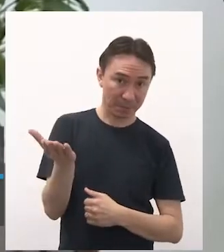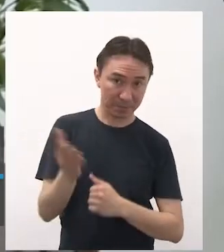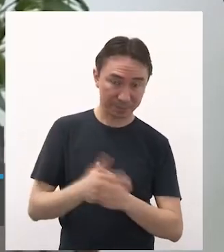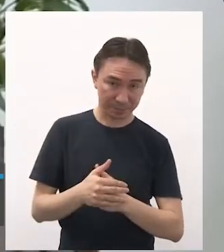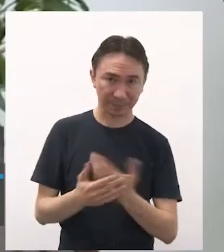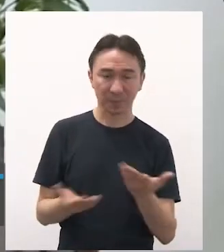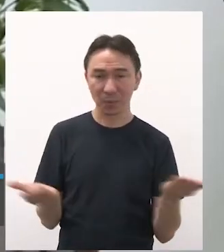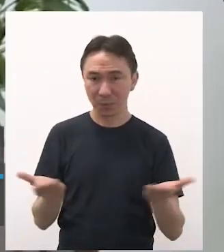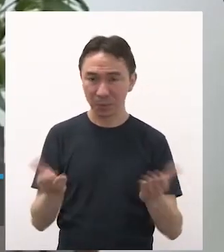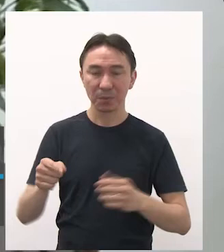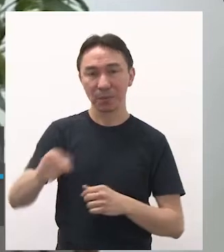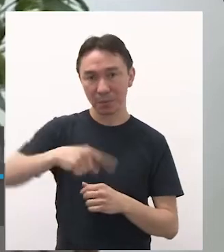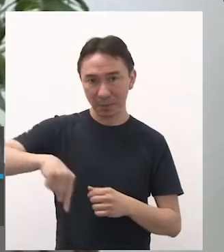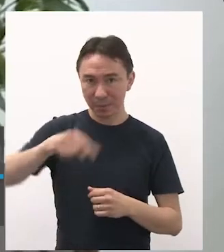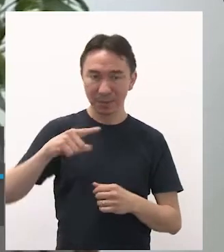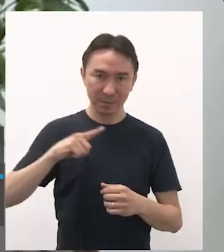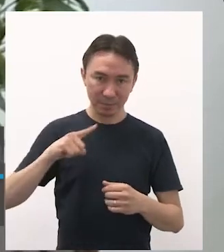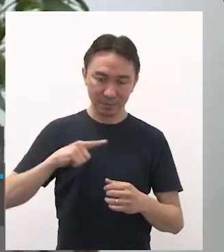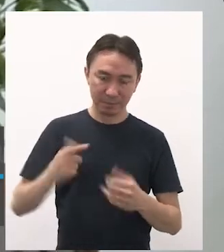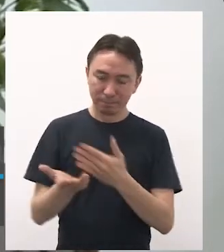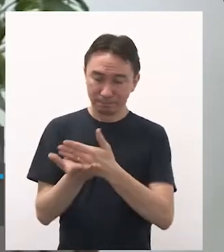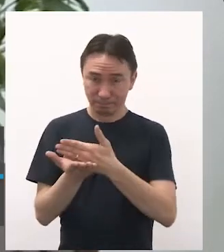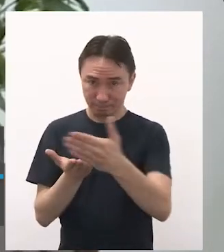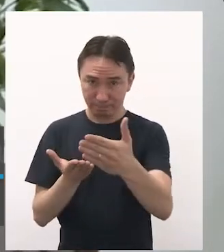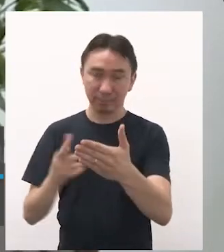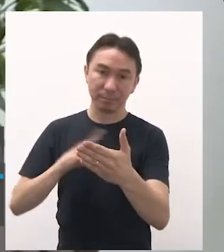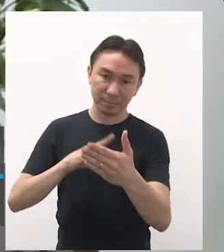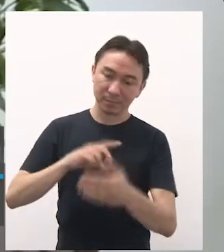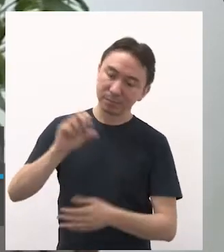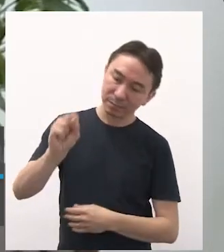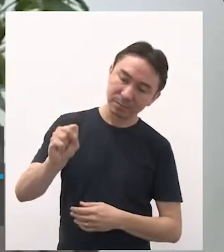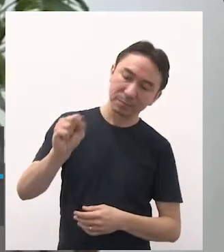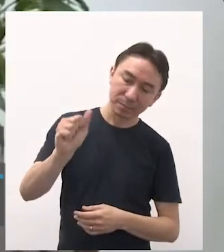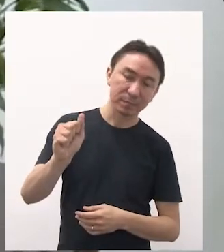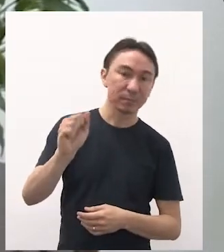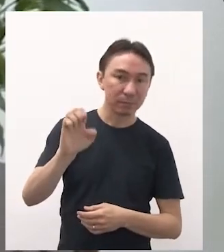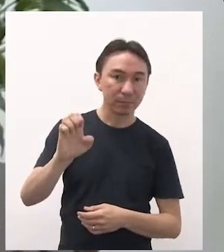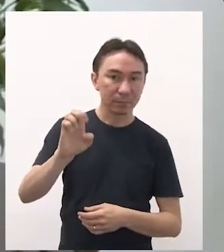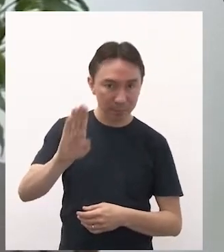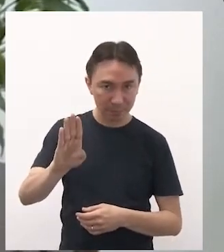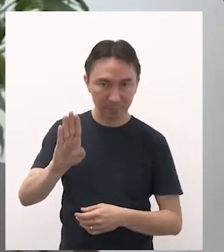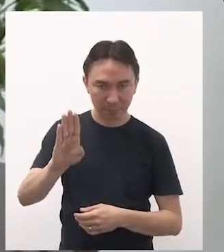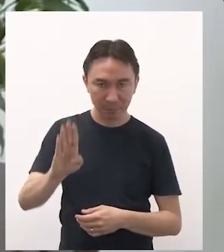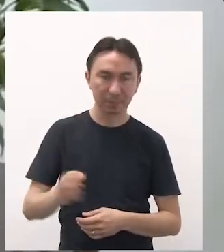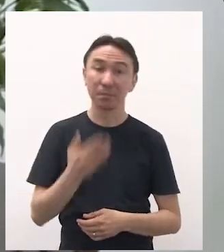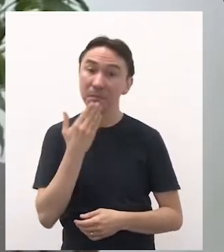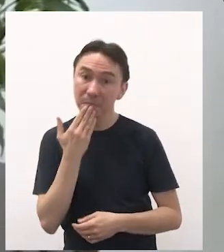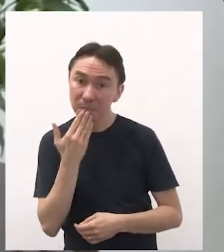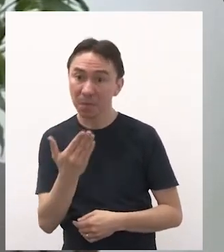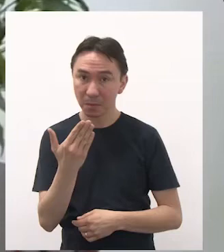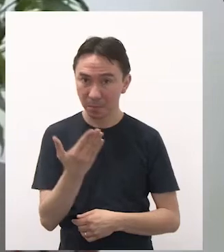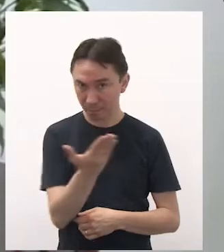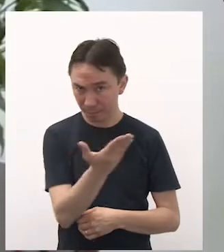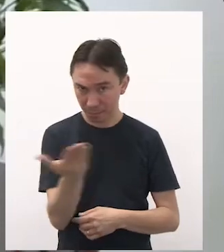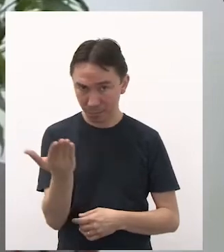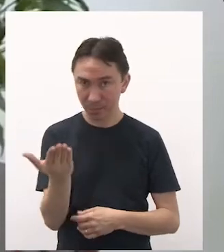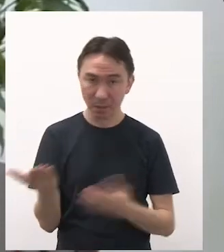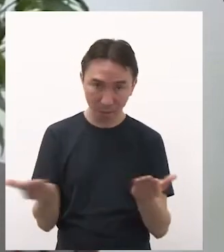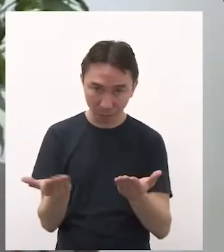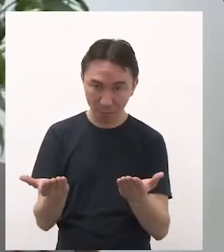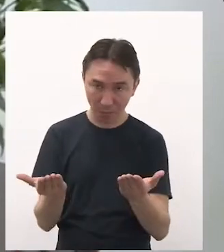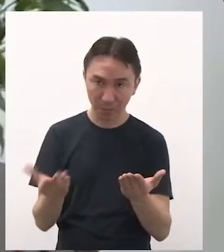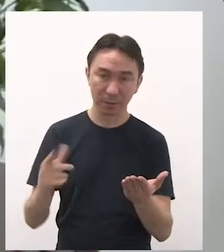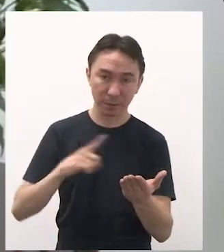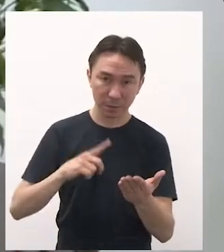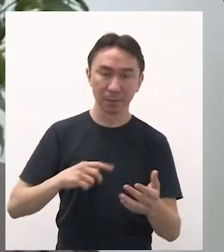a respeito do SAEB. Eu peço a gentileza, nesse primeiro momento, nós vamos falar do SAEB na sua